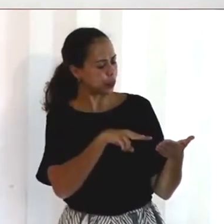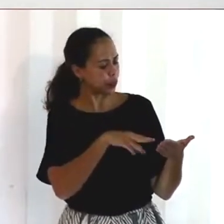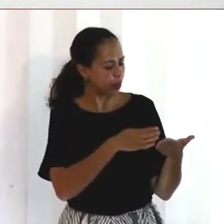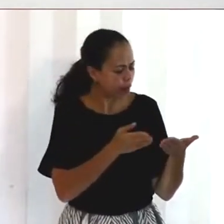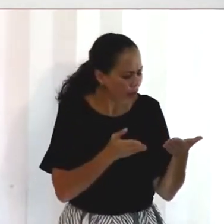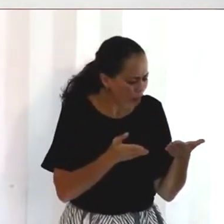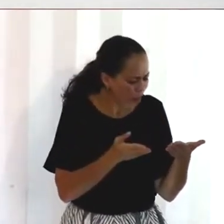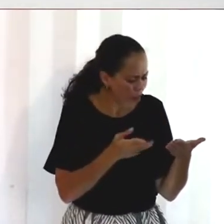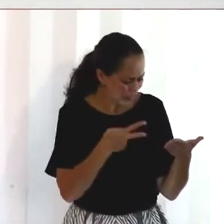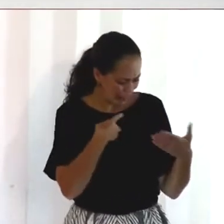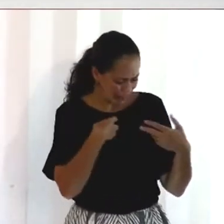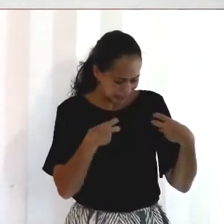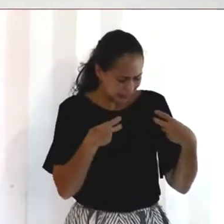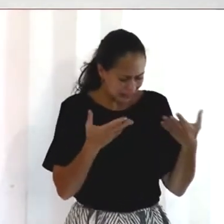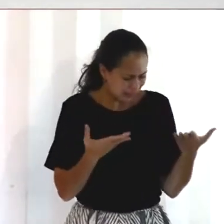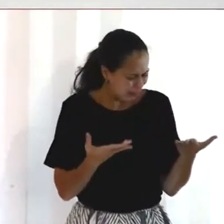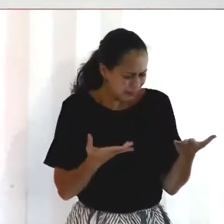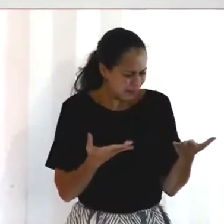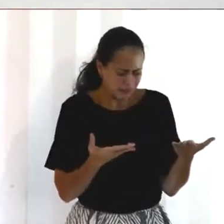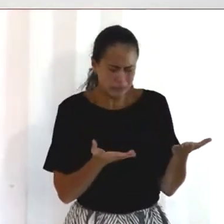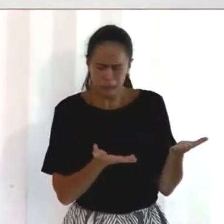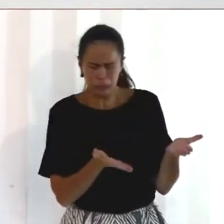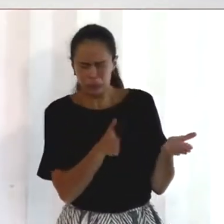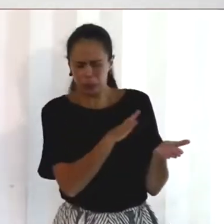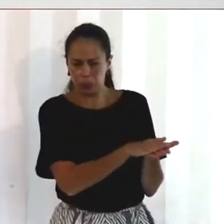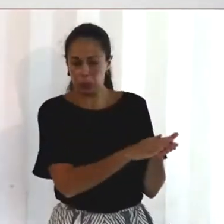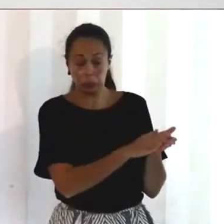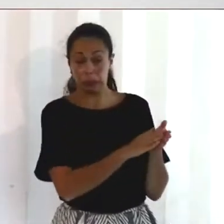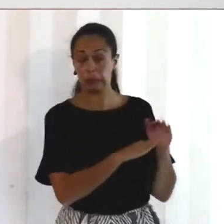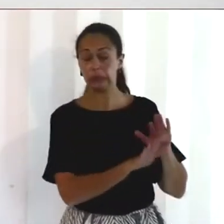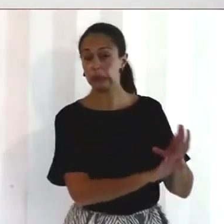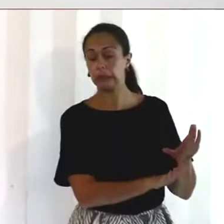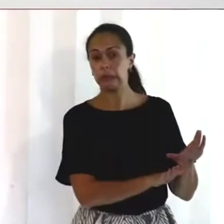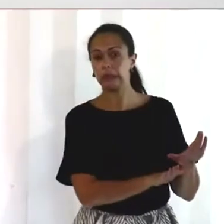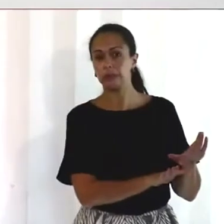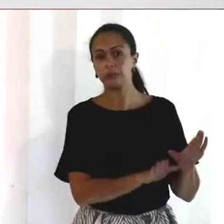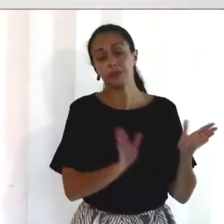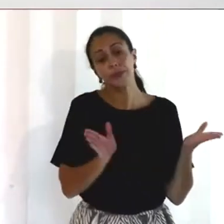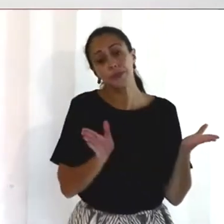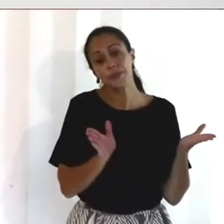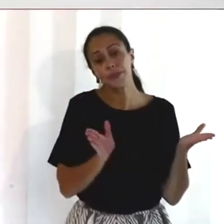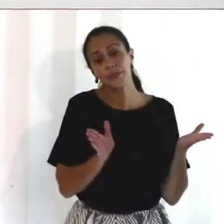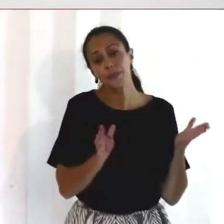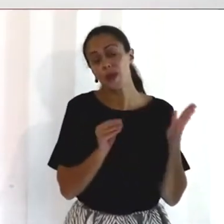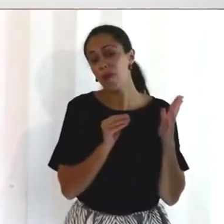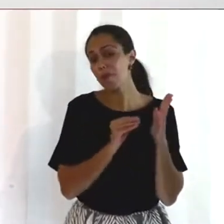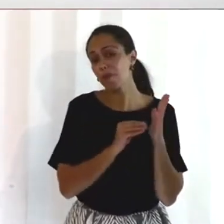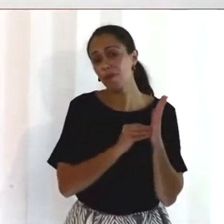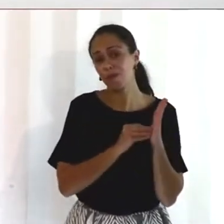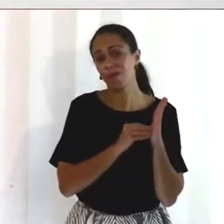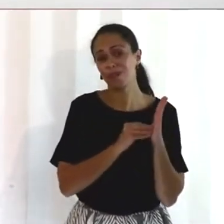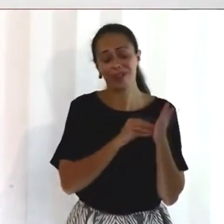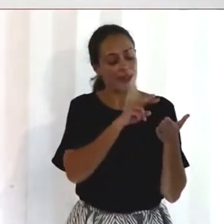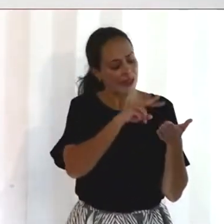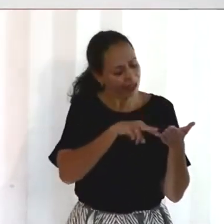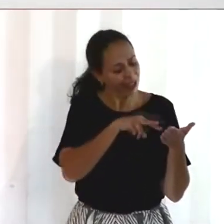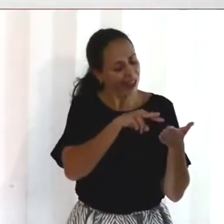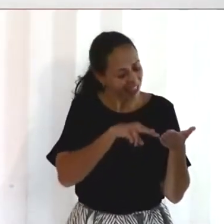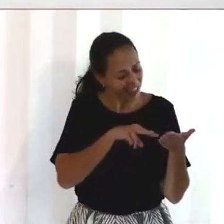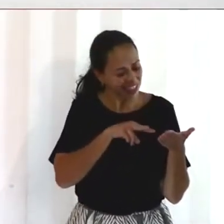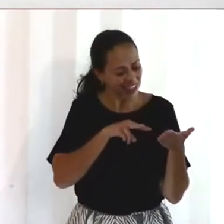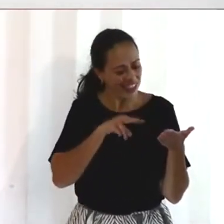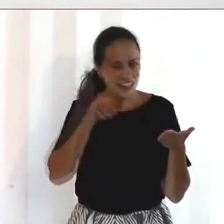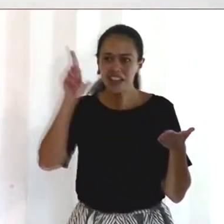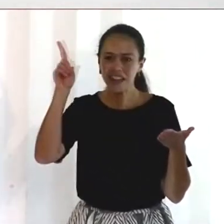da paternidade, o cuidado, a palavra doce de Deus aos seus ouvidos, o ânimo tem de bom